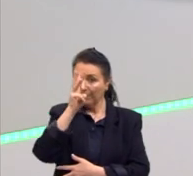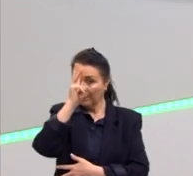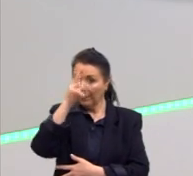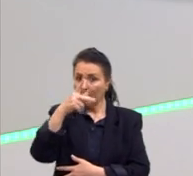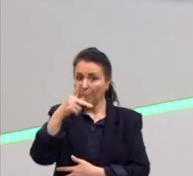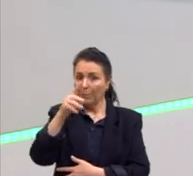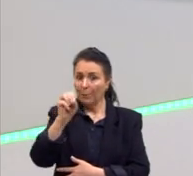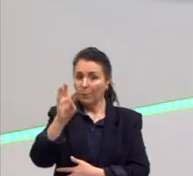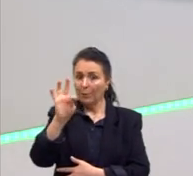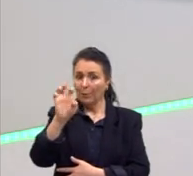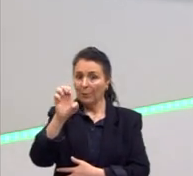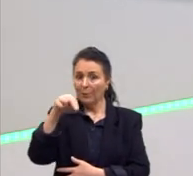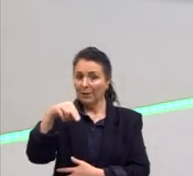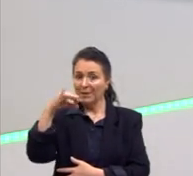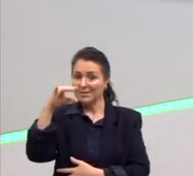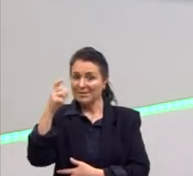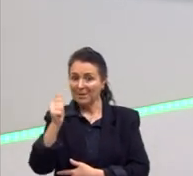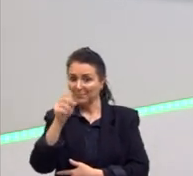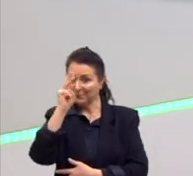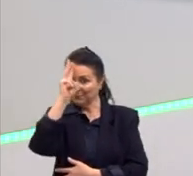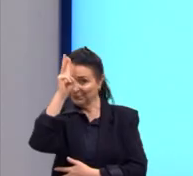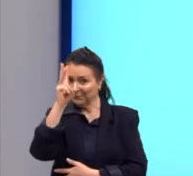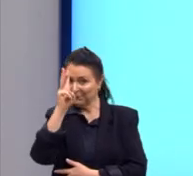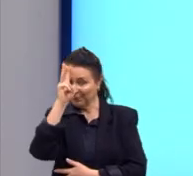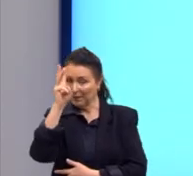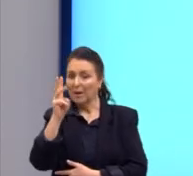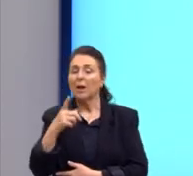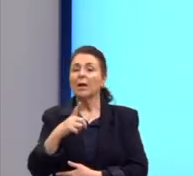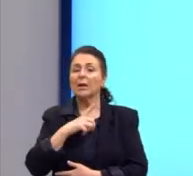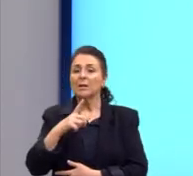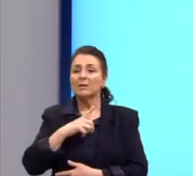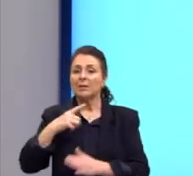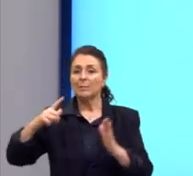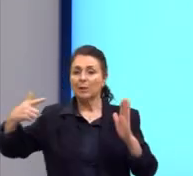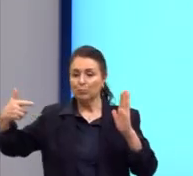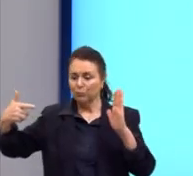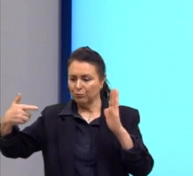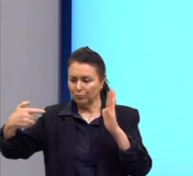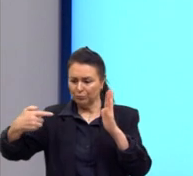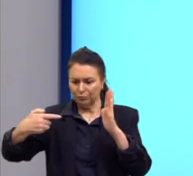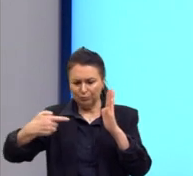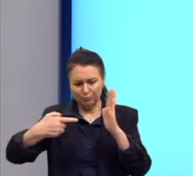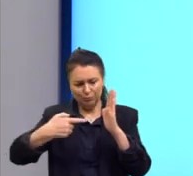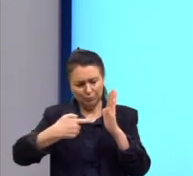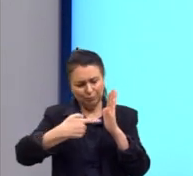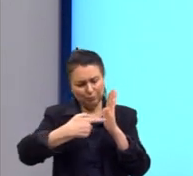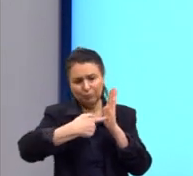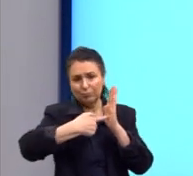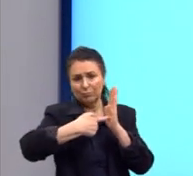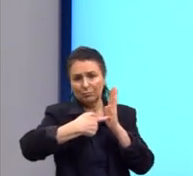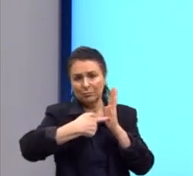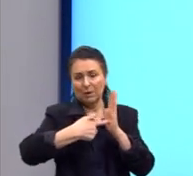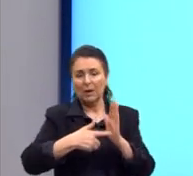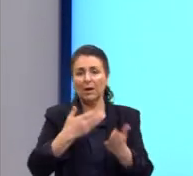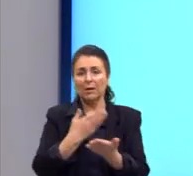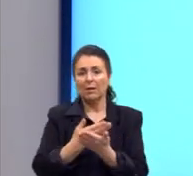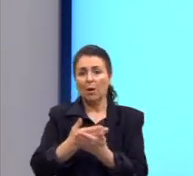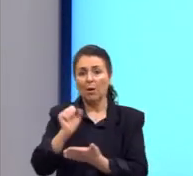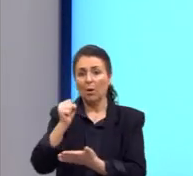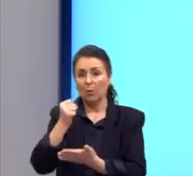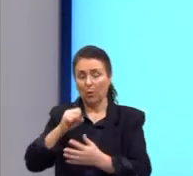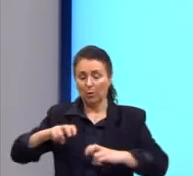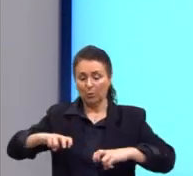ninguém se a gente falou rapidinho né que era uma coisa que aparecia lá naquelas furadeira né potência então lá na aula 8 de